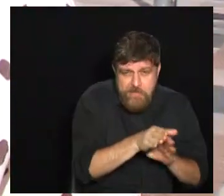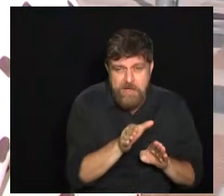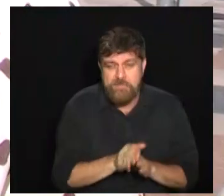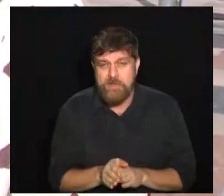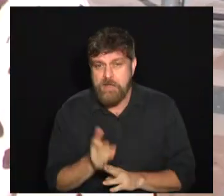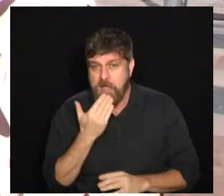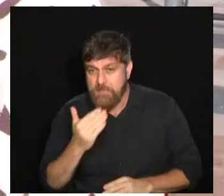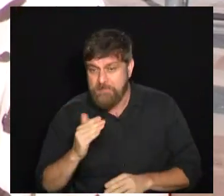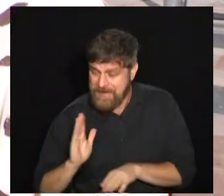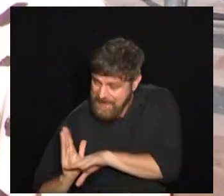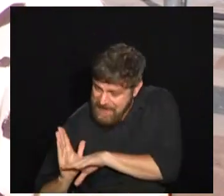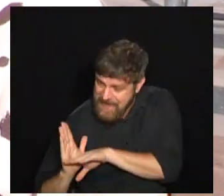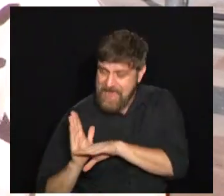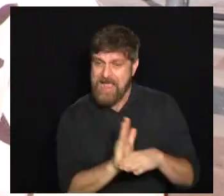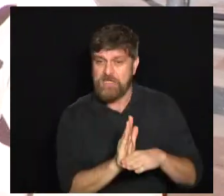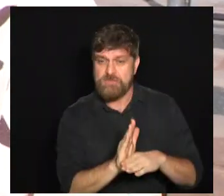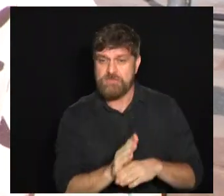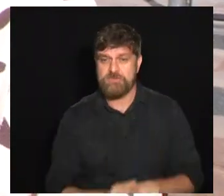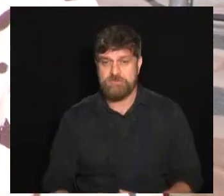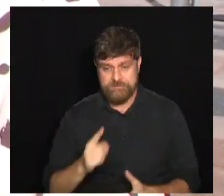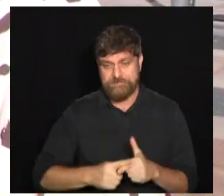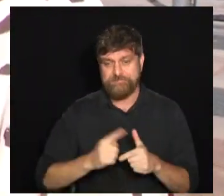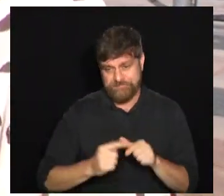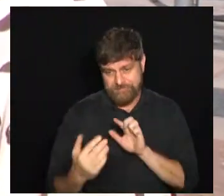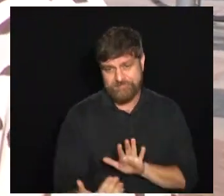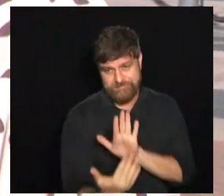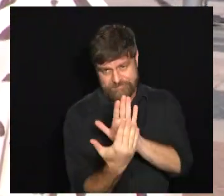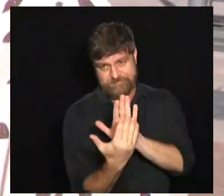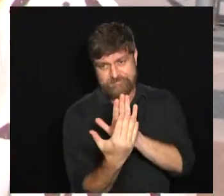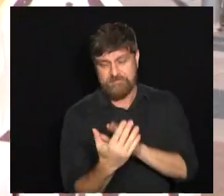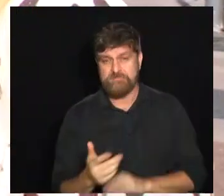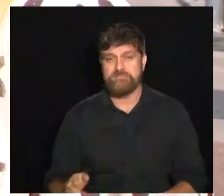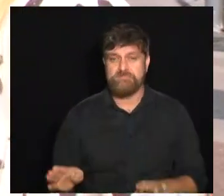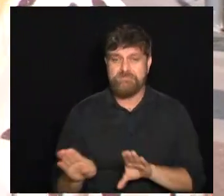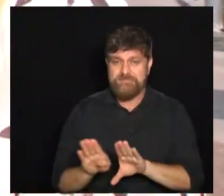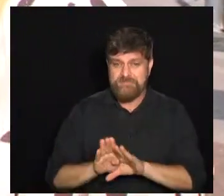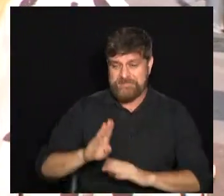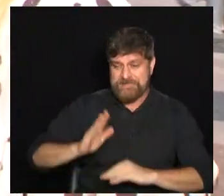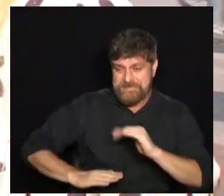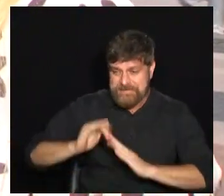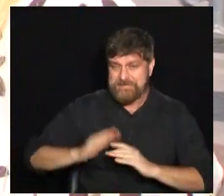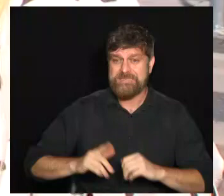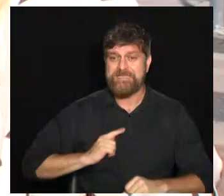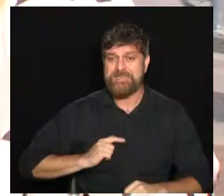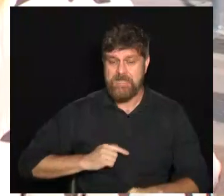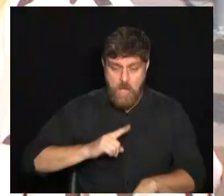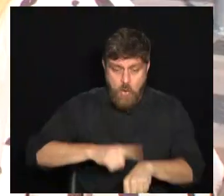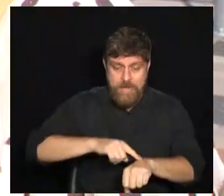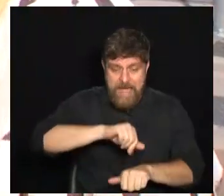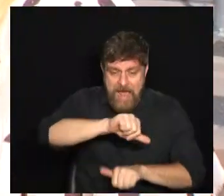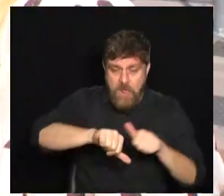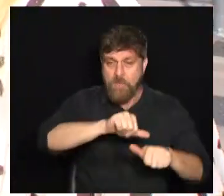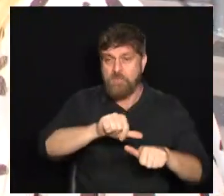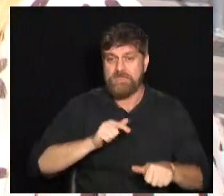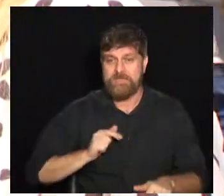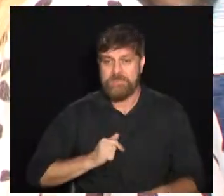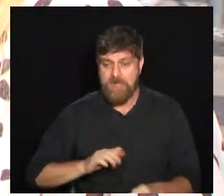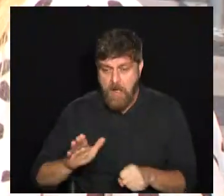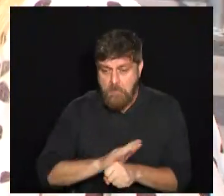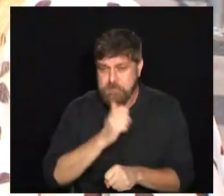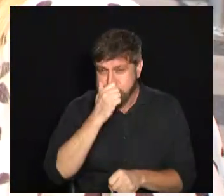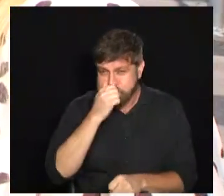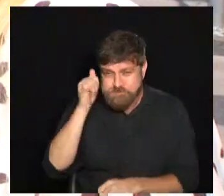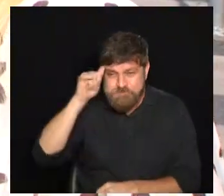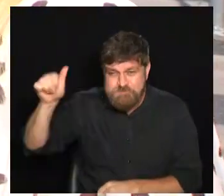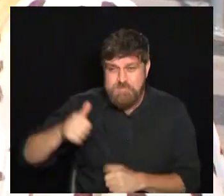ajudem, né, nessa situação que a gente está vivendo e façam esse escalonamento, evitando assim o horário de pico